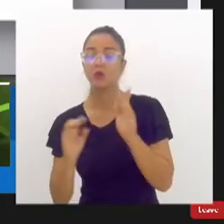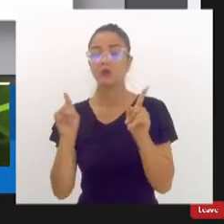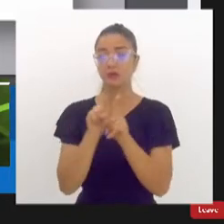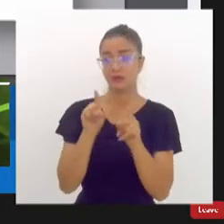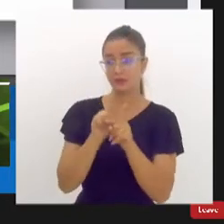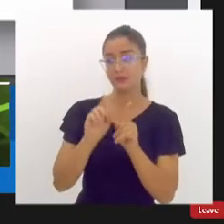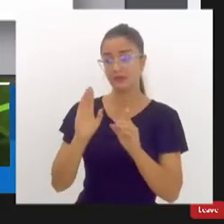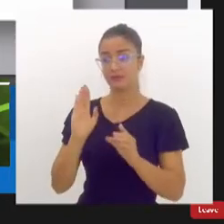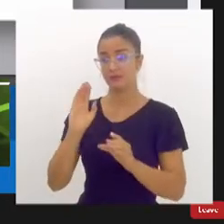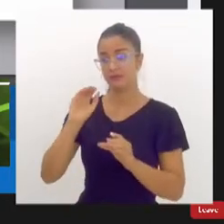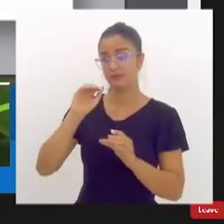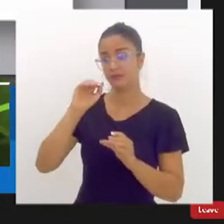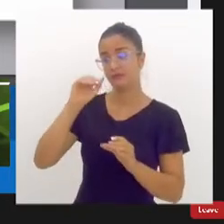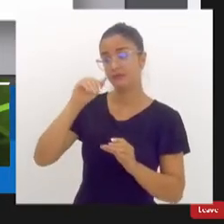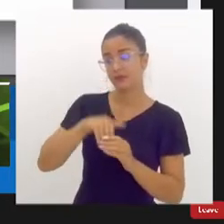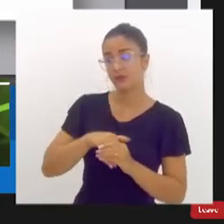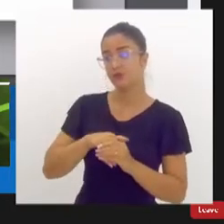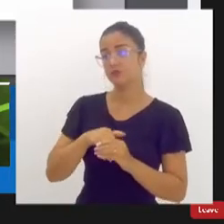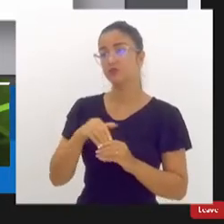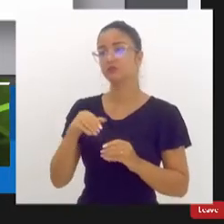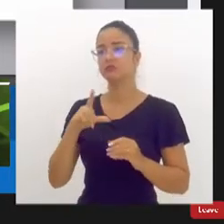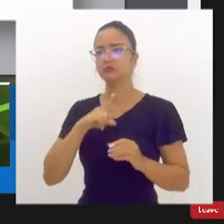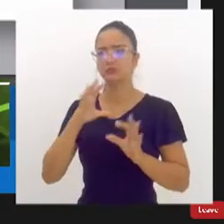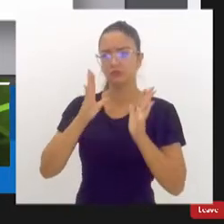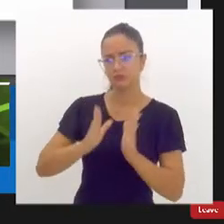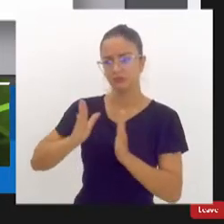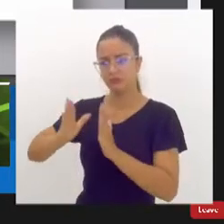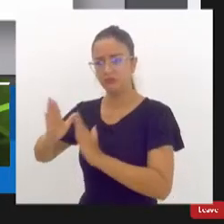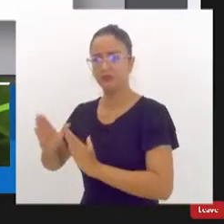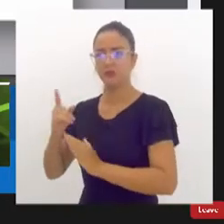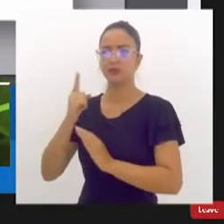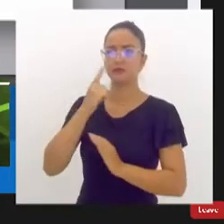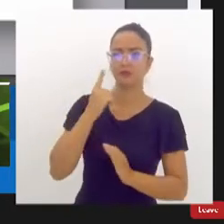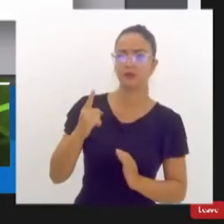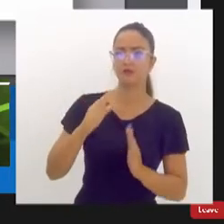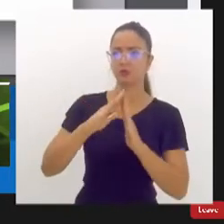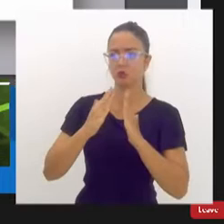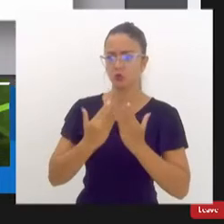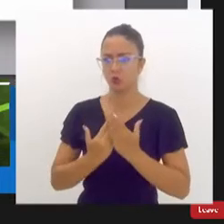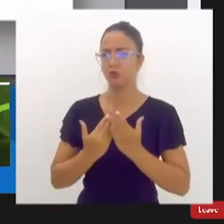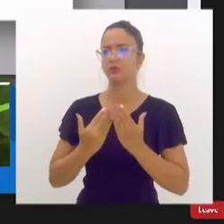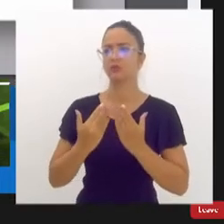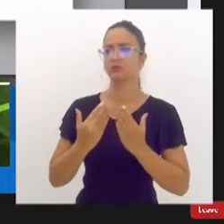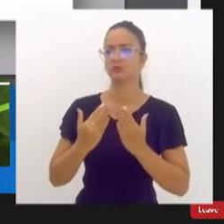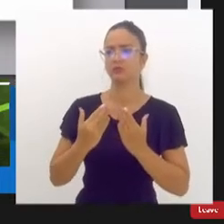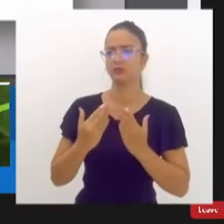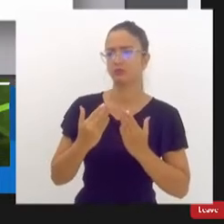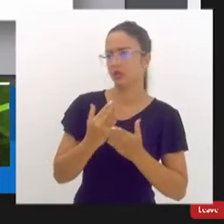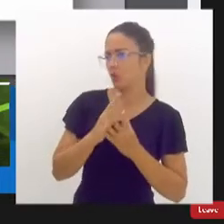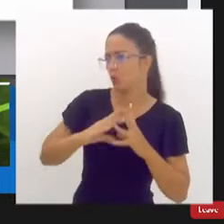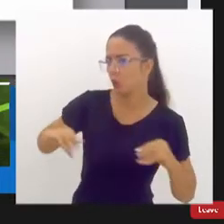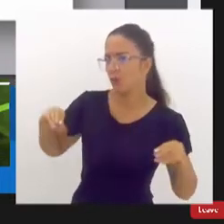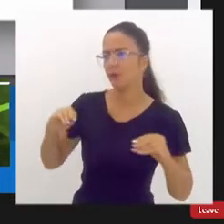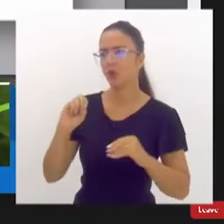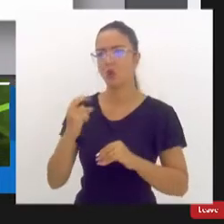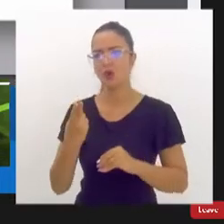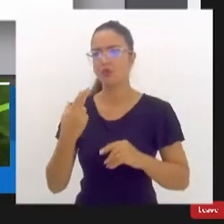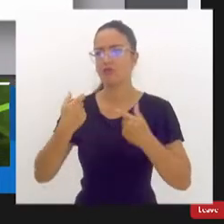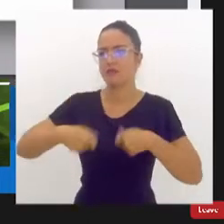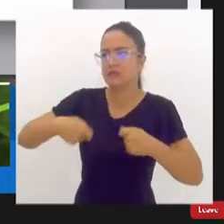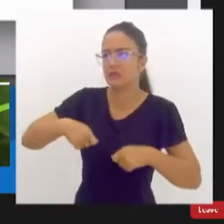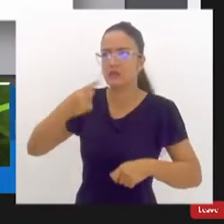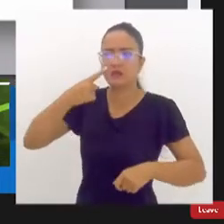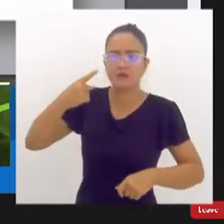e logística, dos processos de escolas extintas. Sempre que existe um processo de escola extinta ou uma consulta,